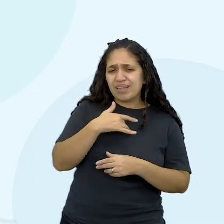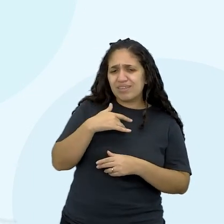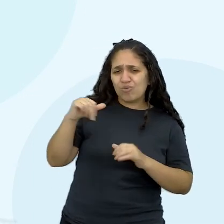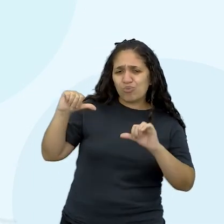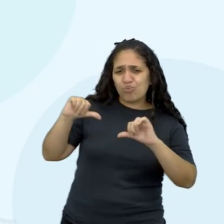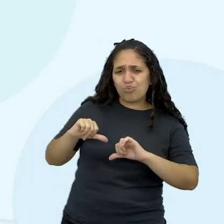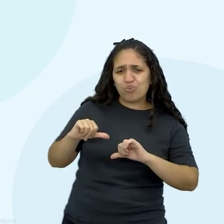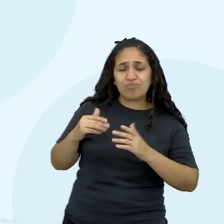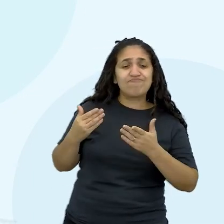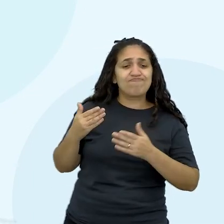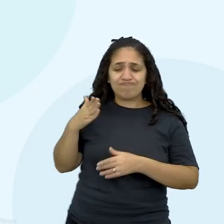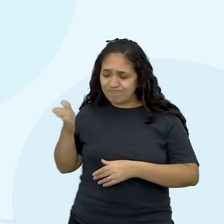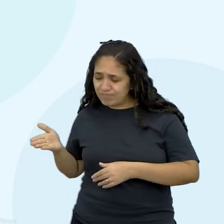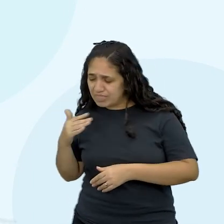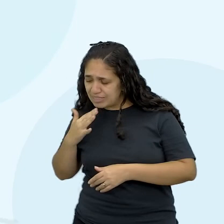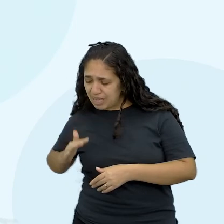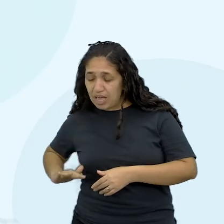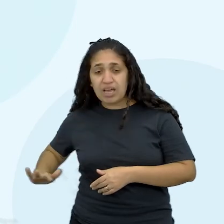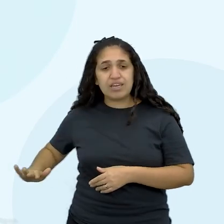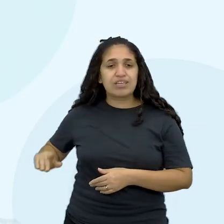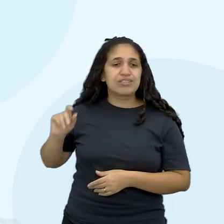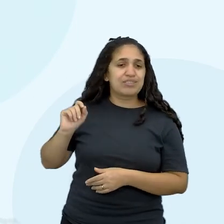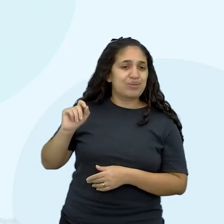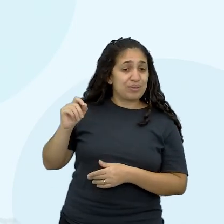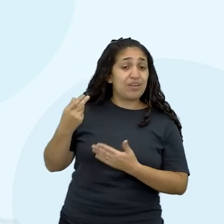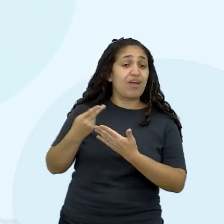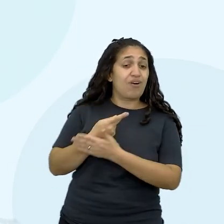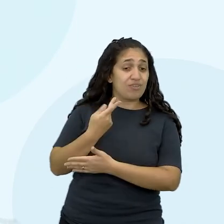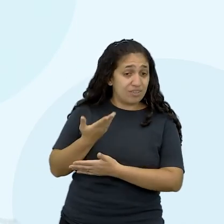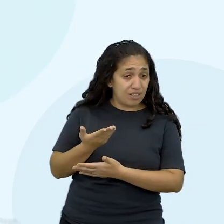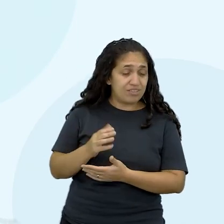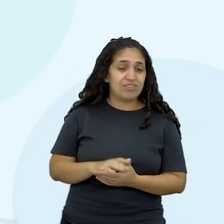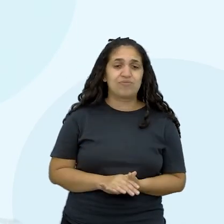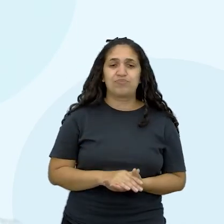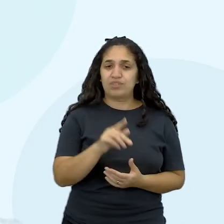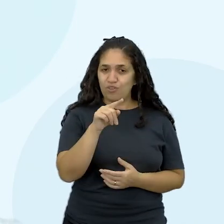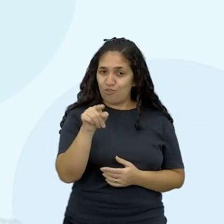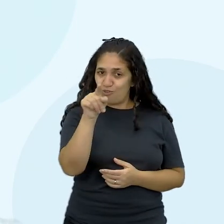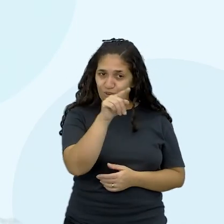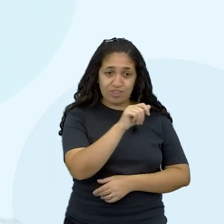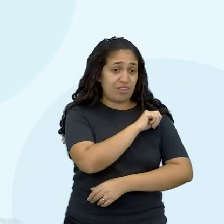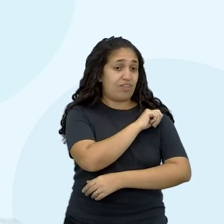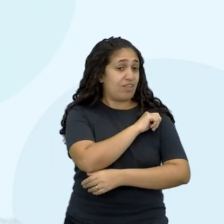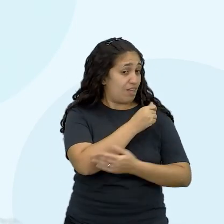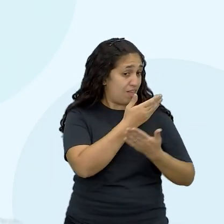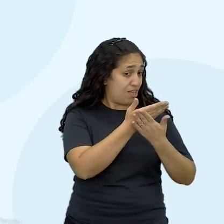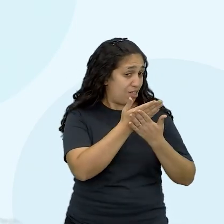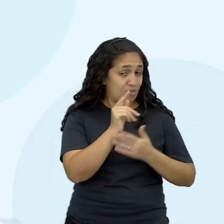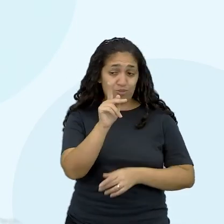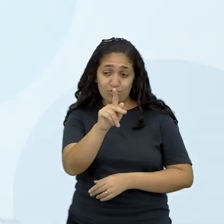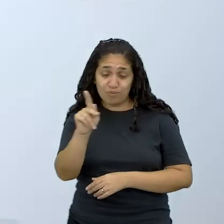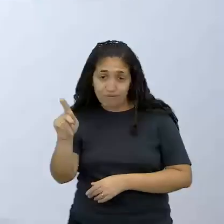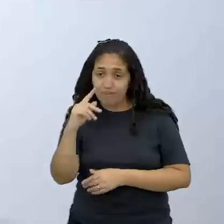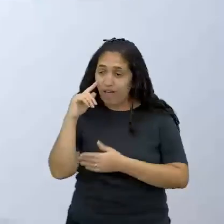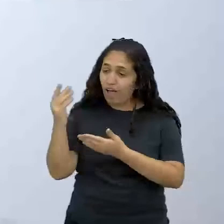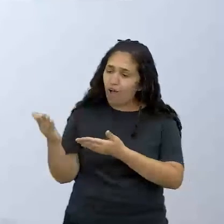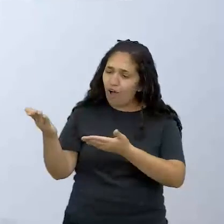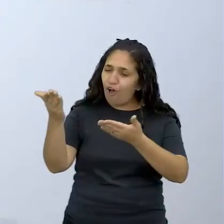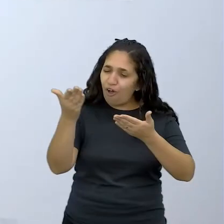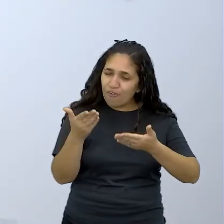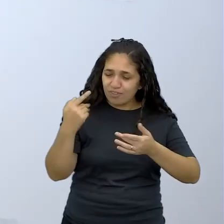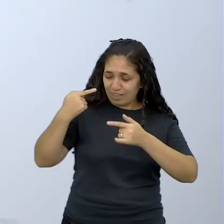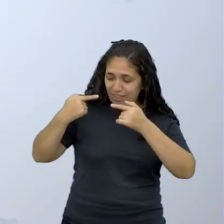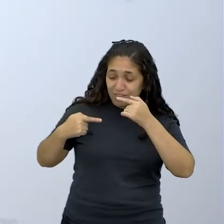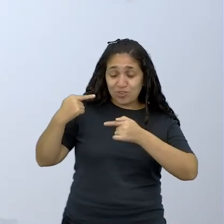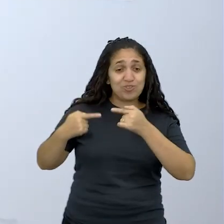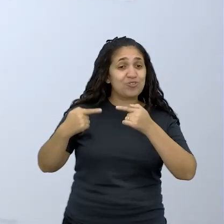pouco saudável, principalmente para as crianças. E aí, então, vocês, alunos, professores, estão convidados a